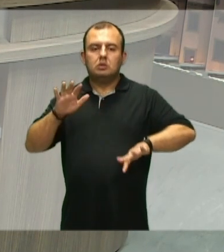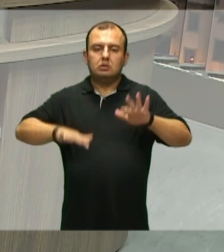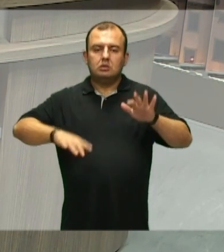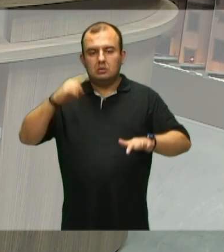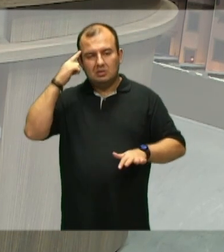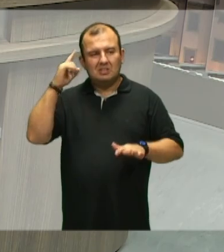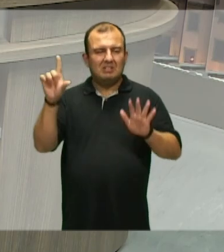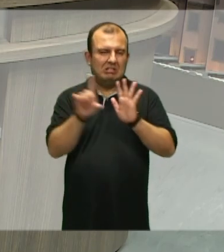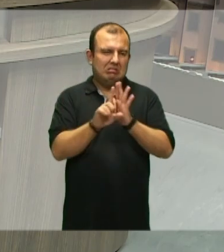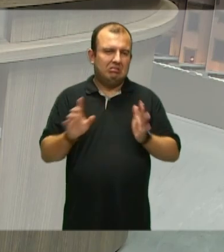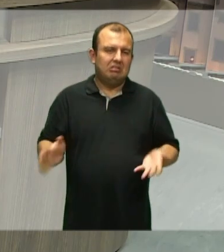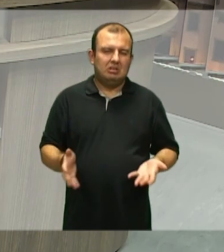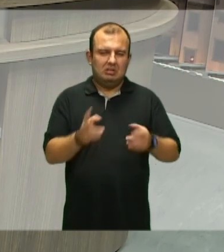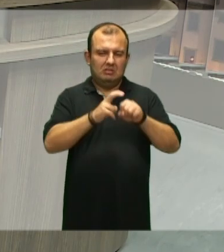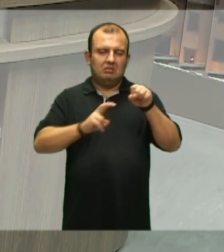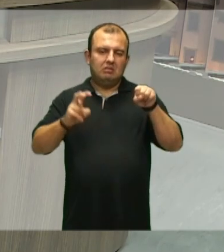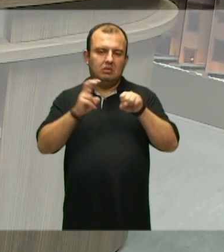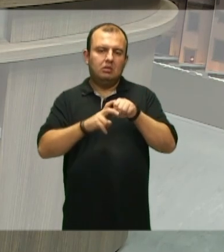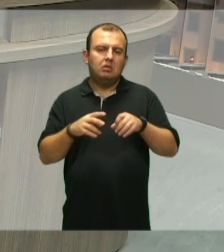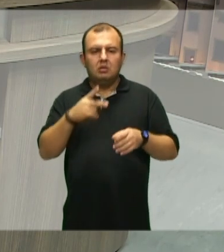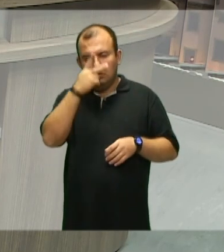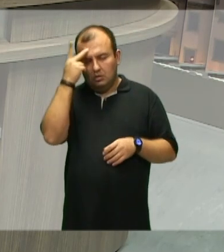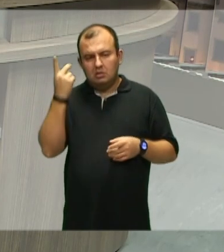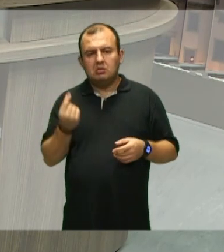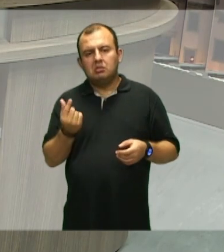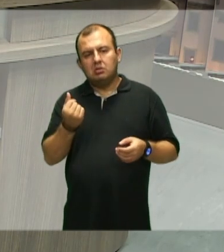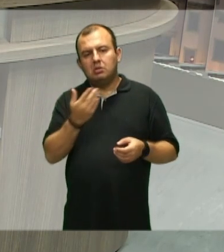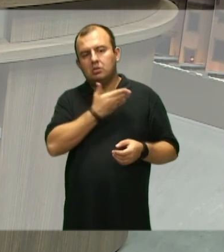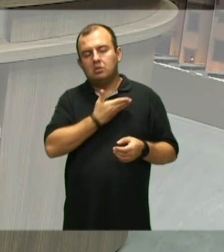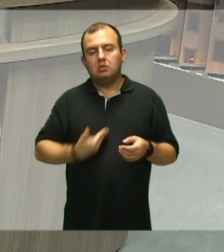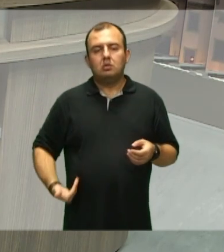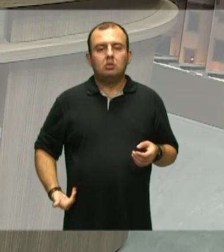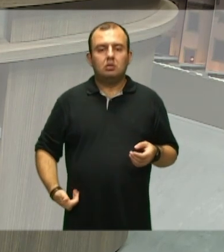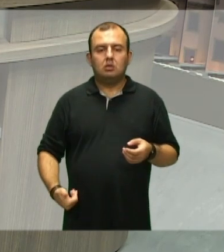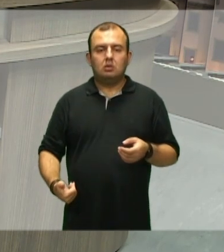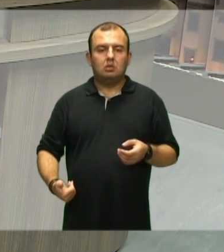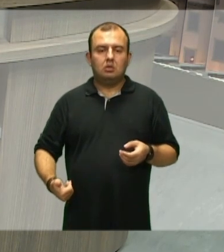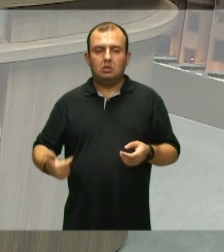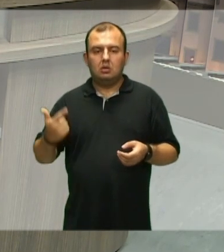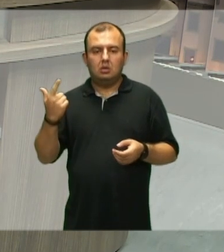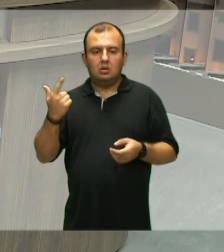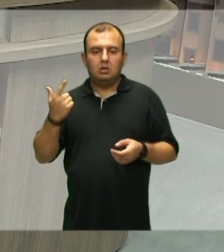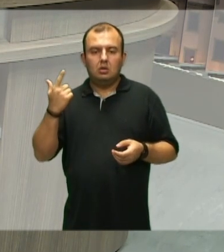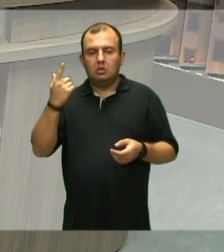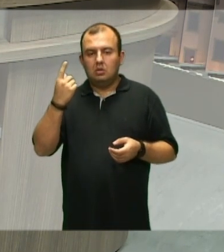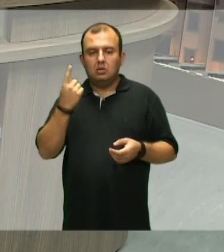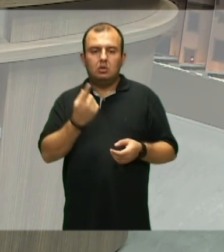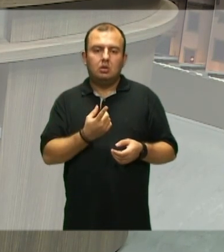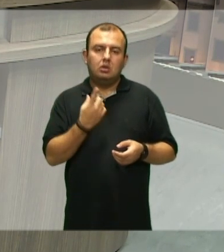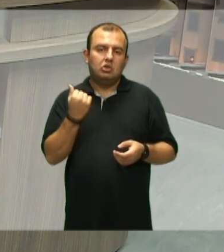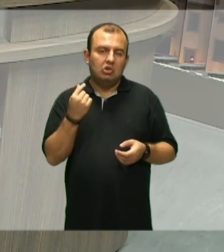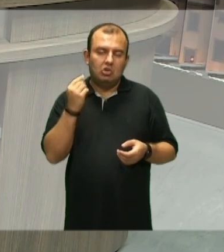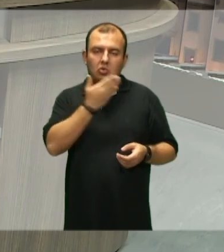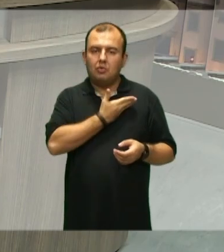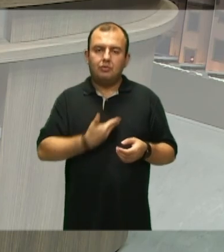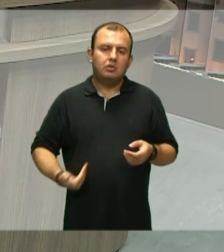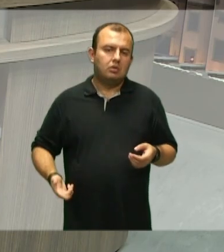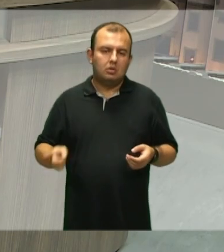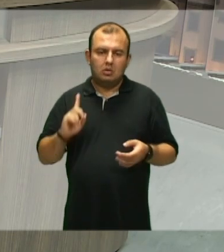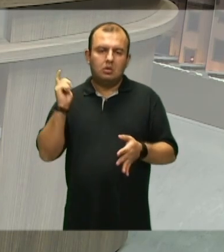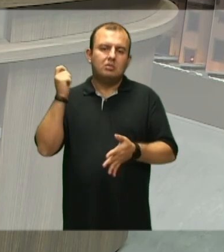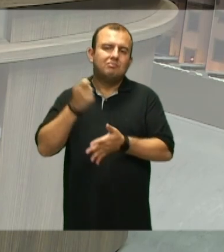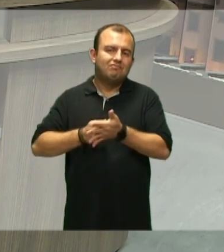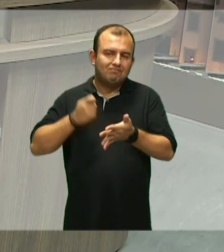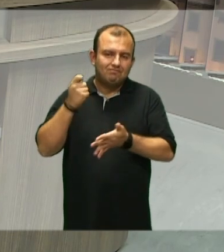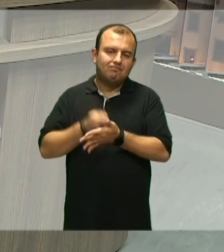assim, a lei de incentivo à cultura, as pessoas estão ganhando dinheiro do governo. Esse dinheiro não é direto, ele é batalhado, gente. Isso. Ele é muito